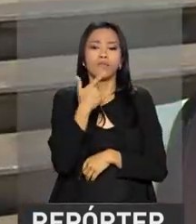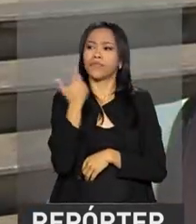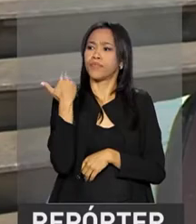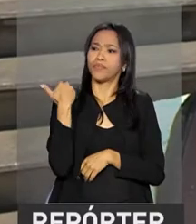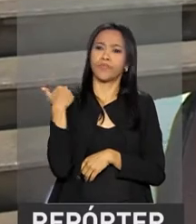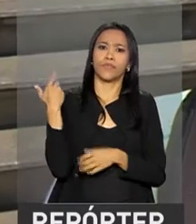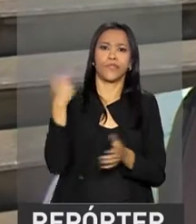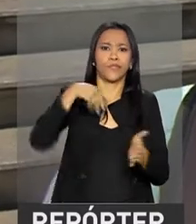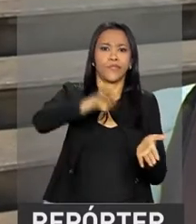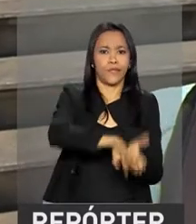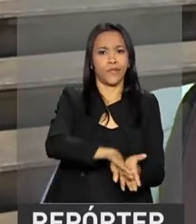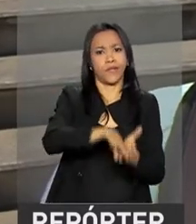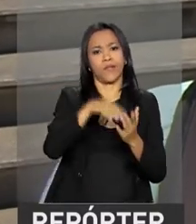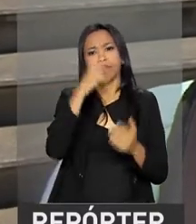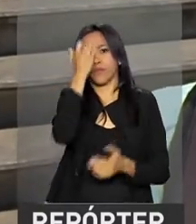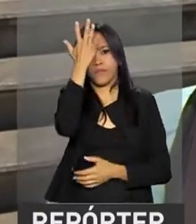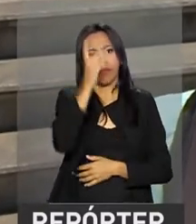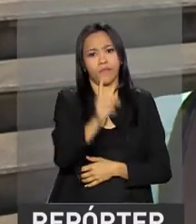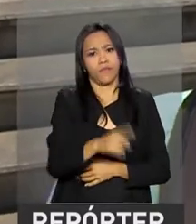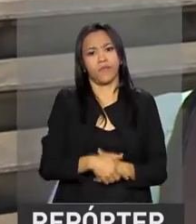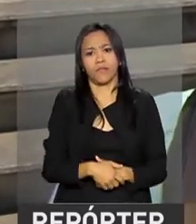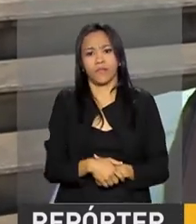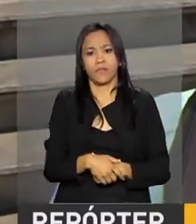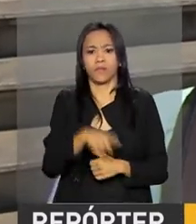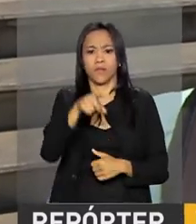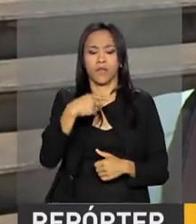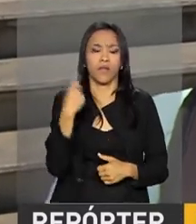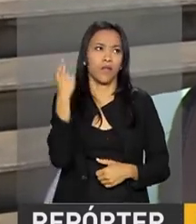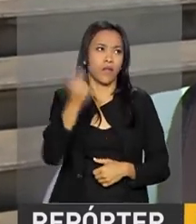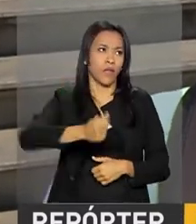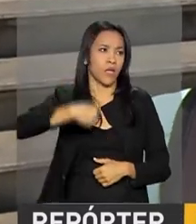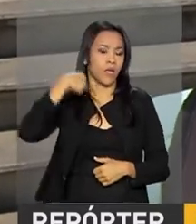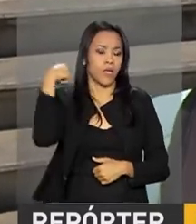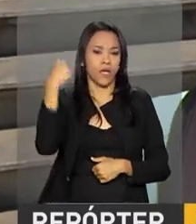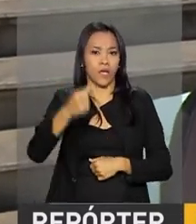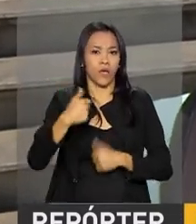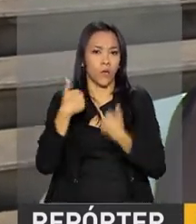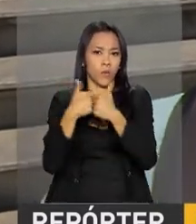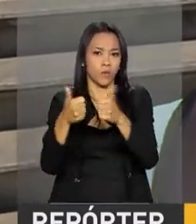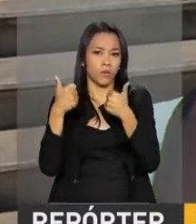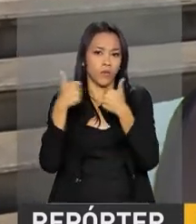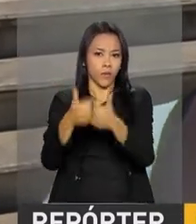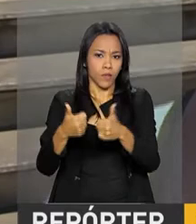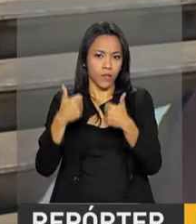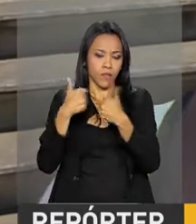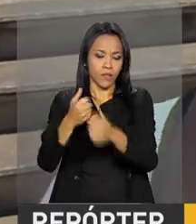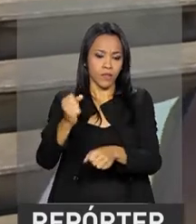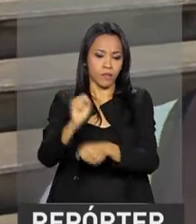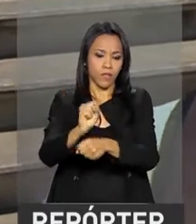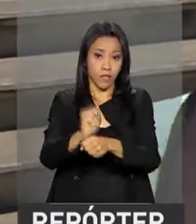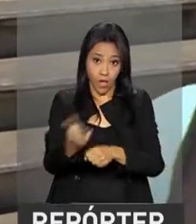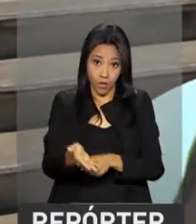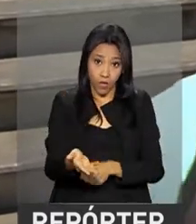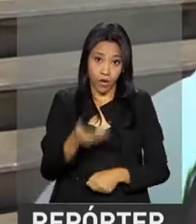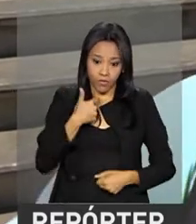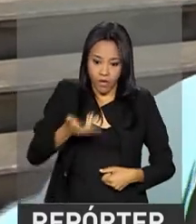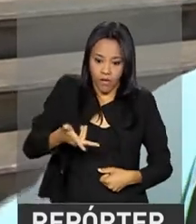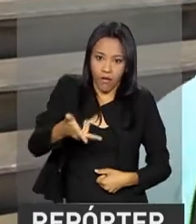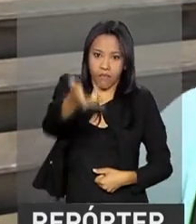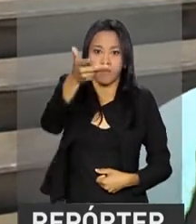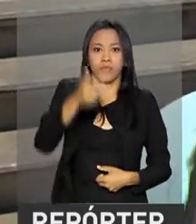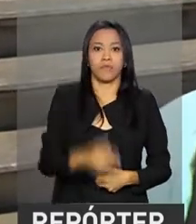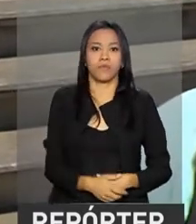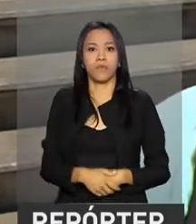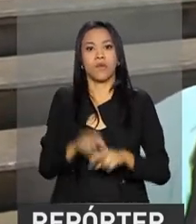no centro da cidade não era fácil. Eu passava muito tempo no ônibus, aí agora é mais rápido. Depois que